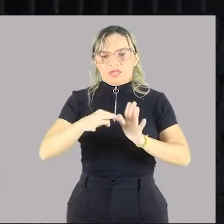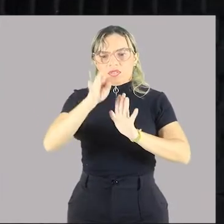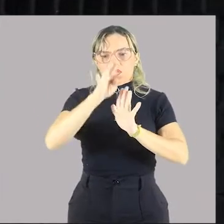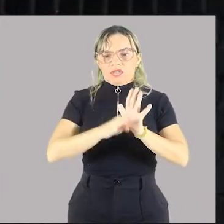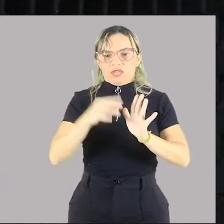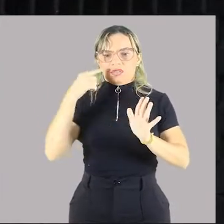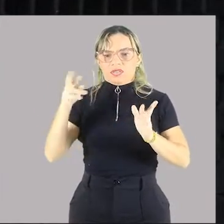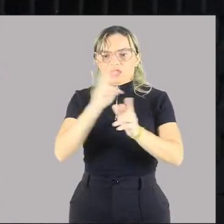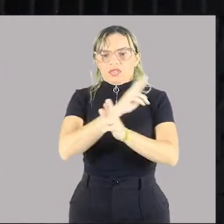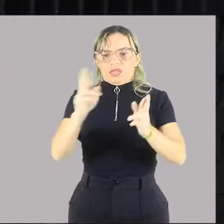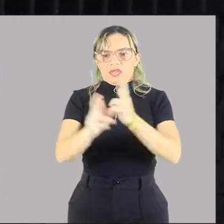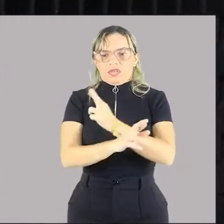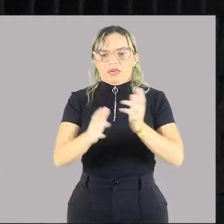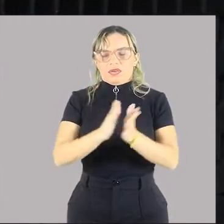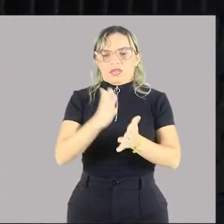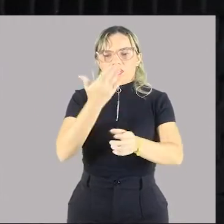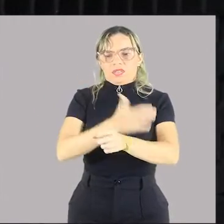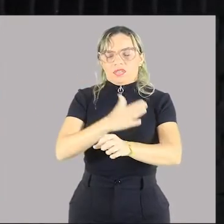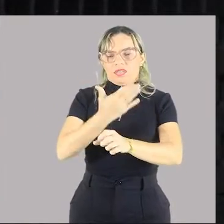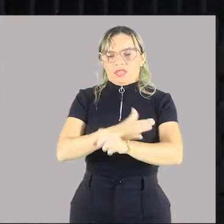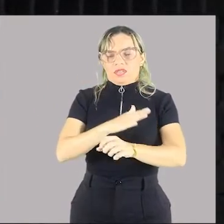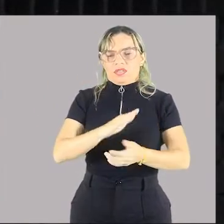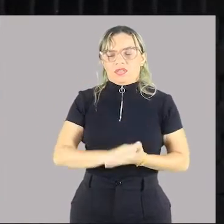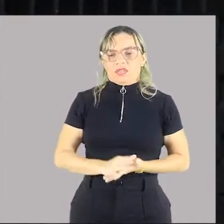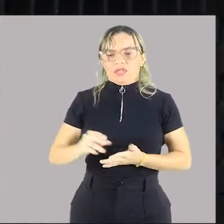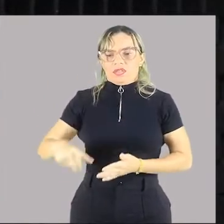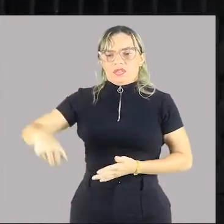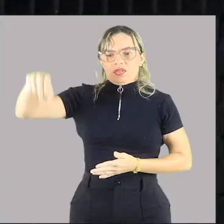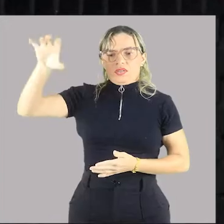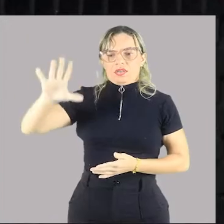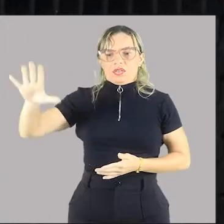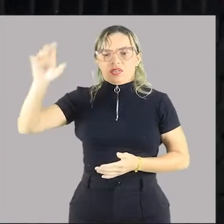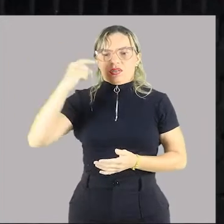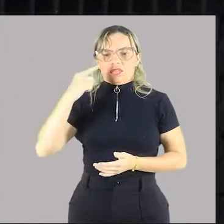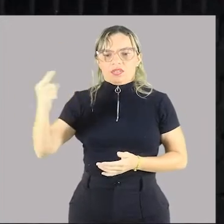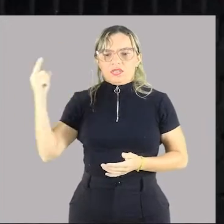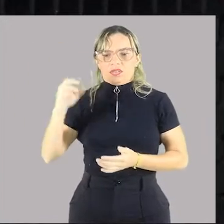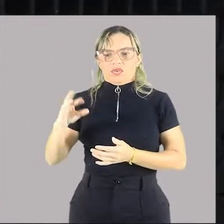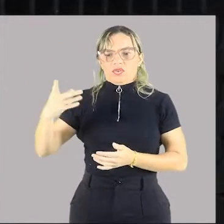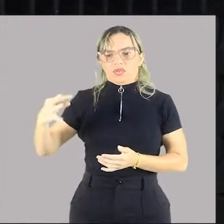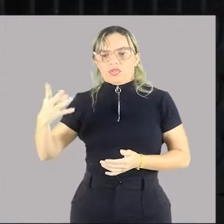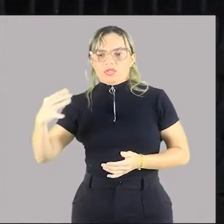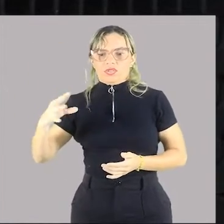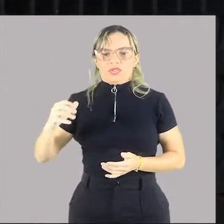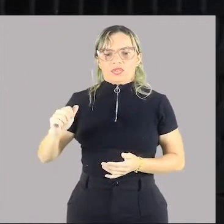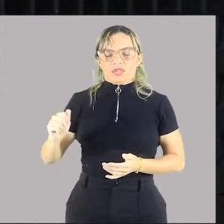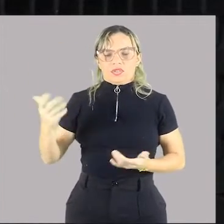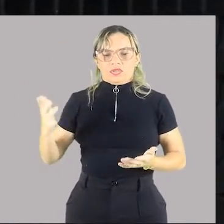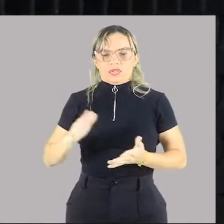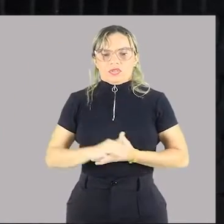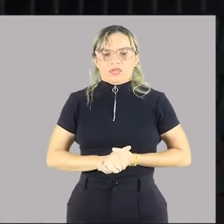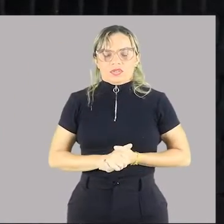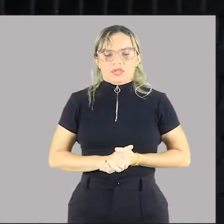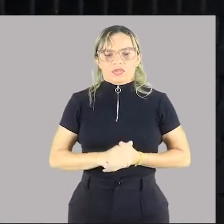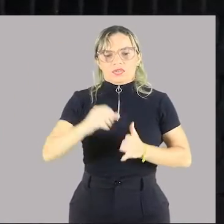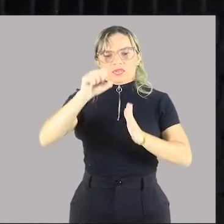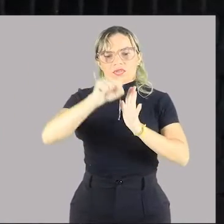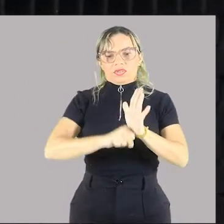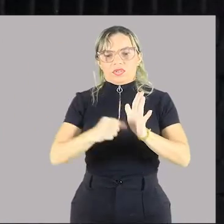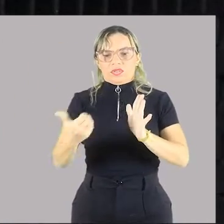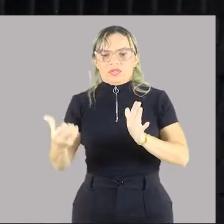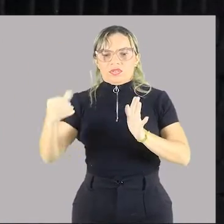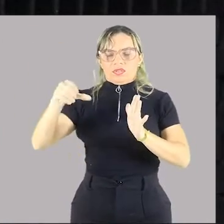texto relaciona-se a uma prática do Nordeste oitocentista, o Nordeste do século XIX,